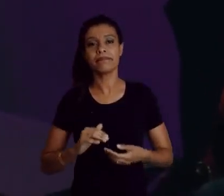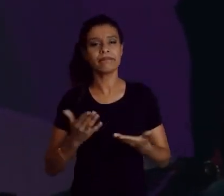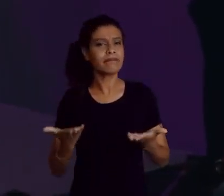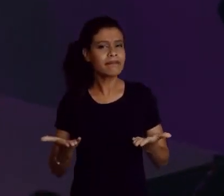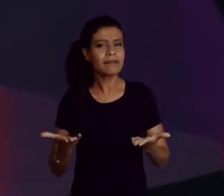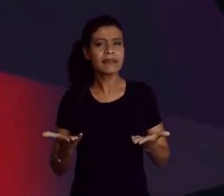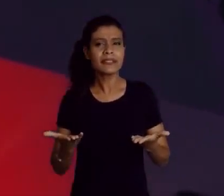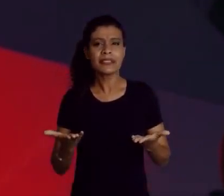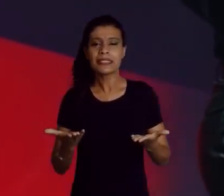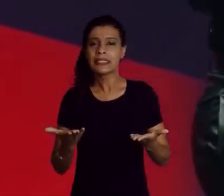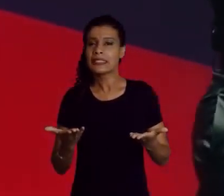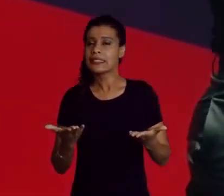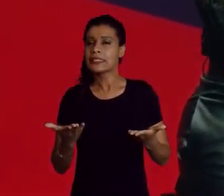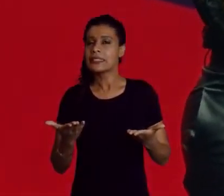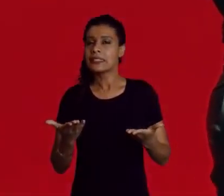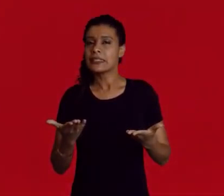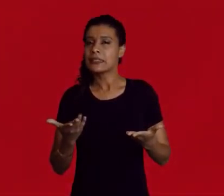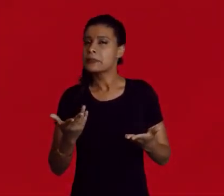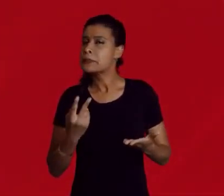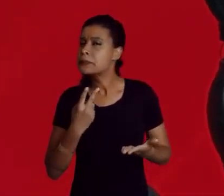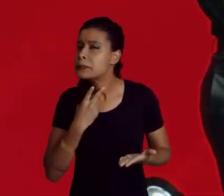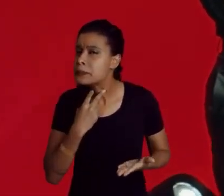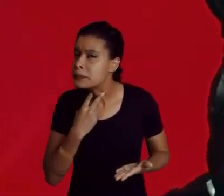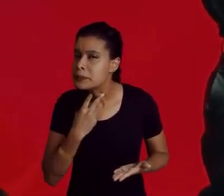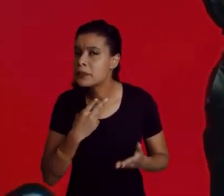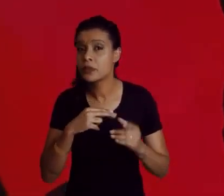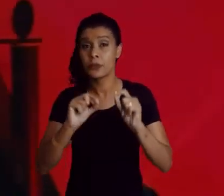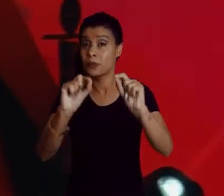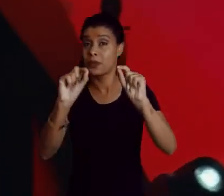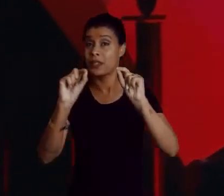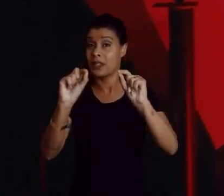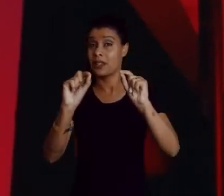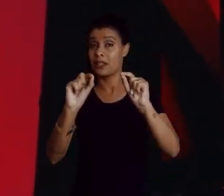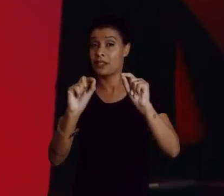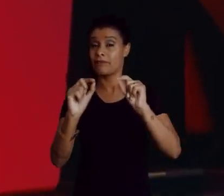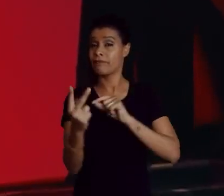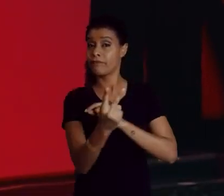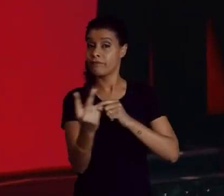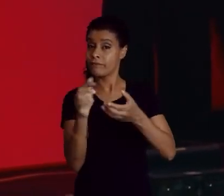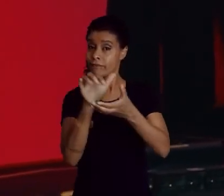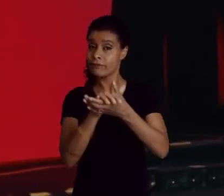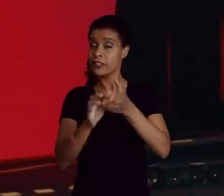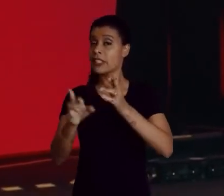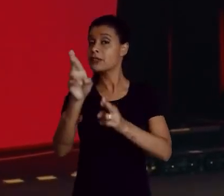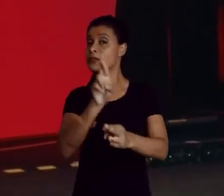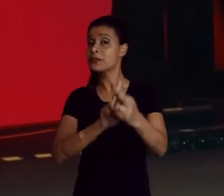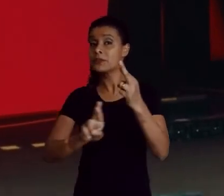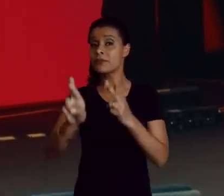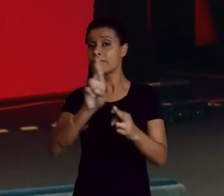algo que não pode deixar de ser falado quando se diz em relacionamento na vida a dois: